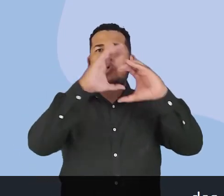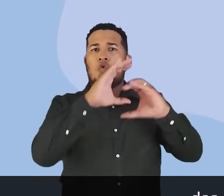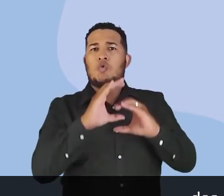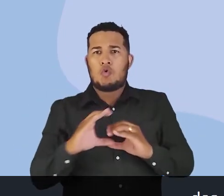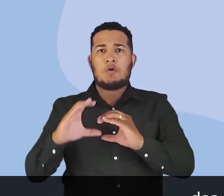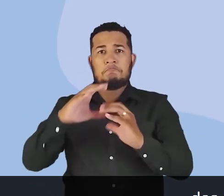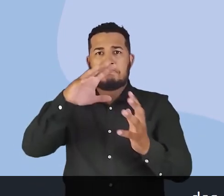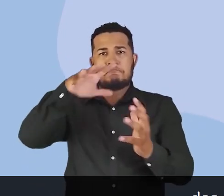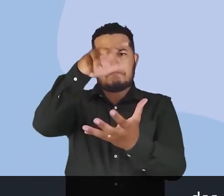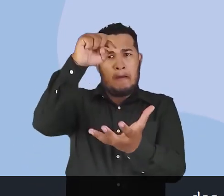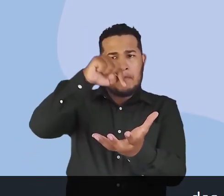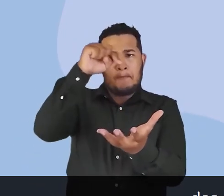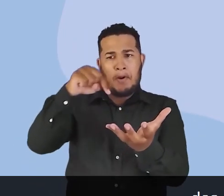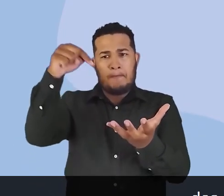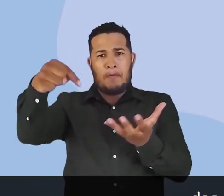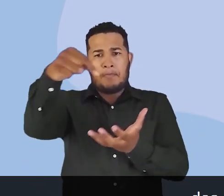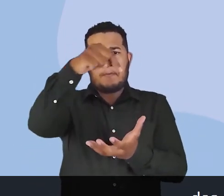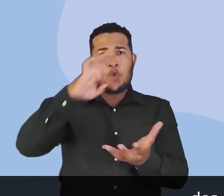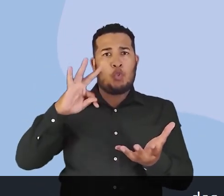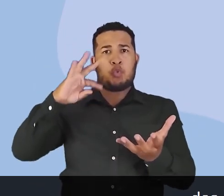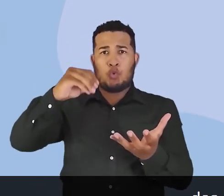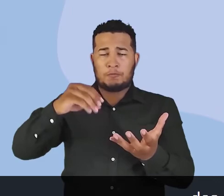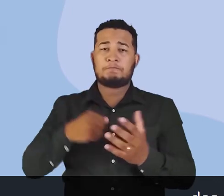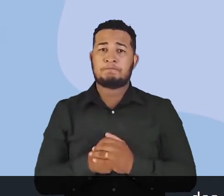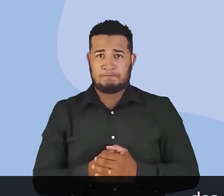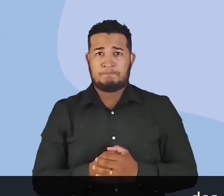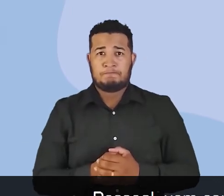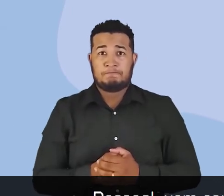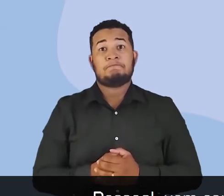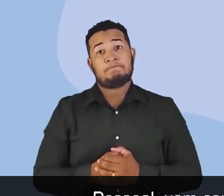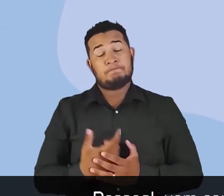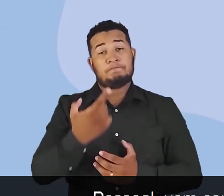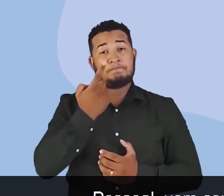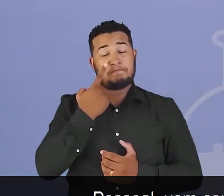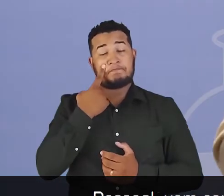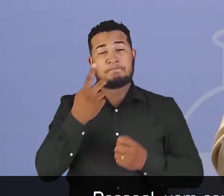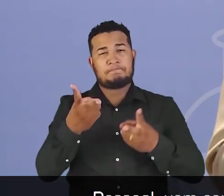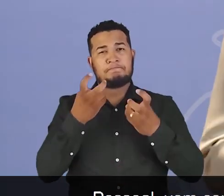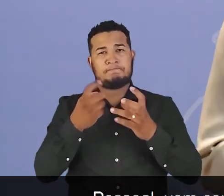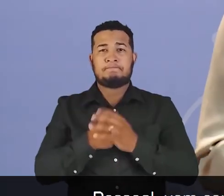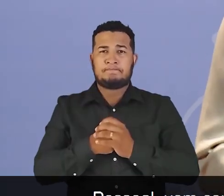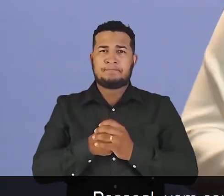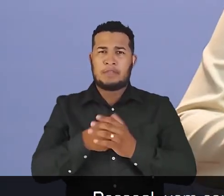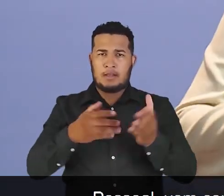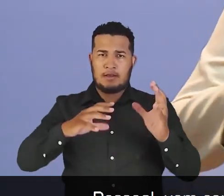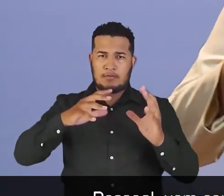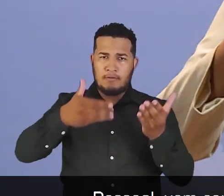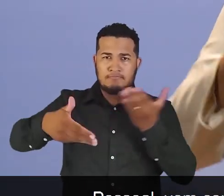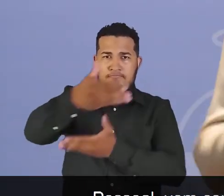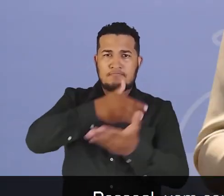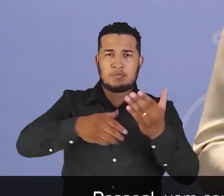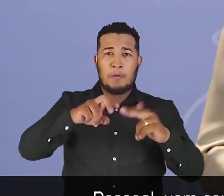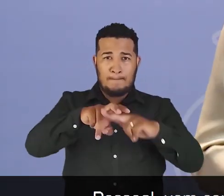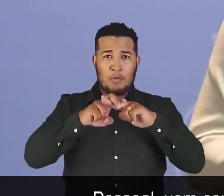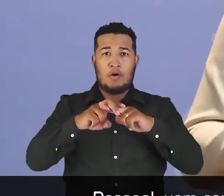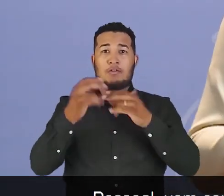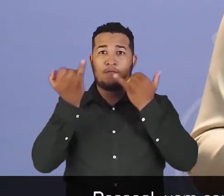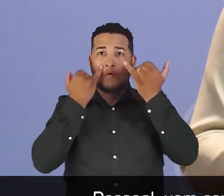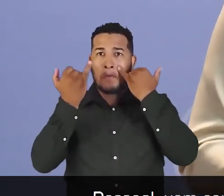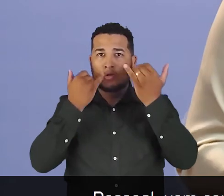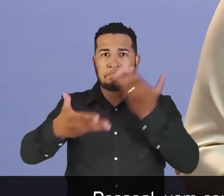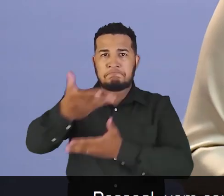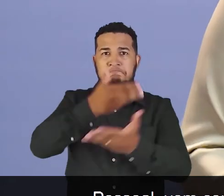fluxos de comunicação em todas as regiões do mundo. Pessoal, vem comigo, olha bem, essa integração